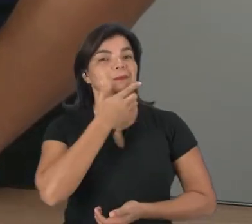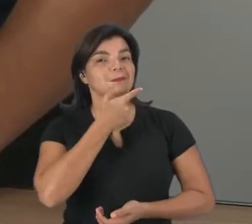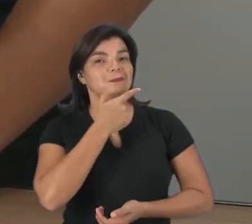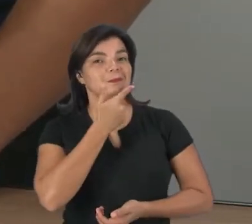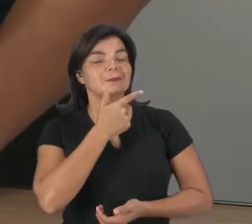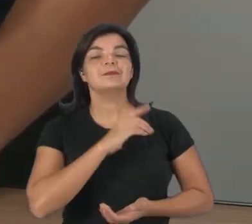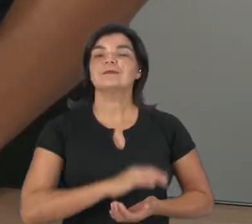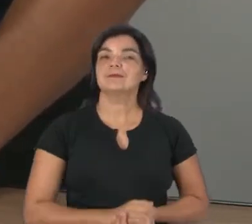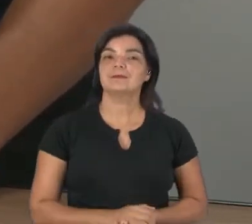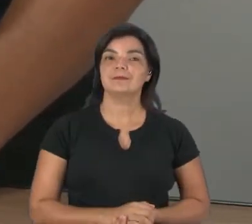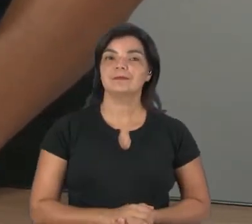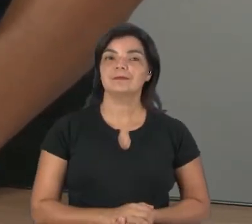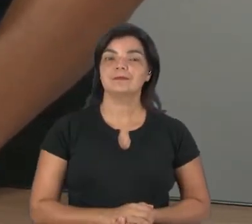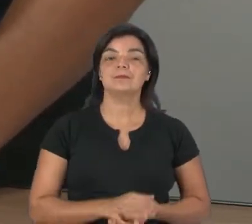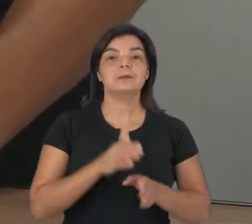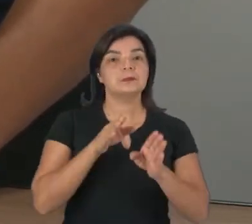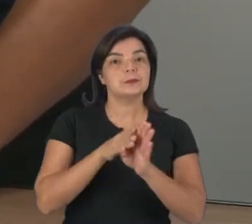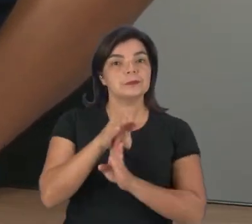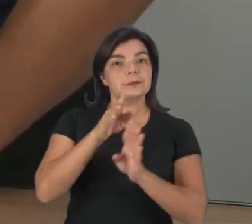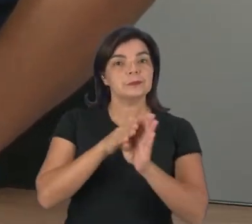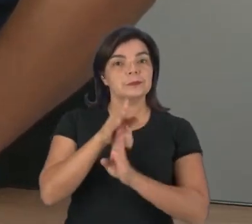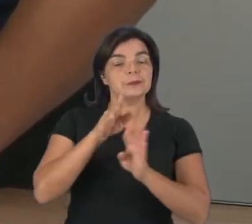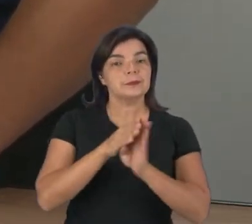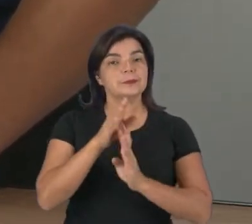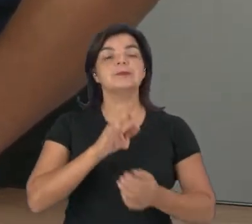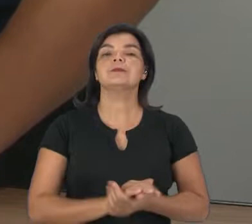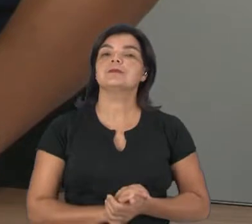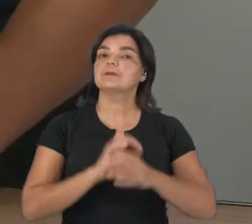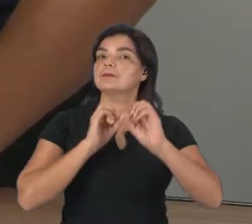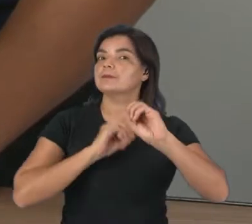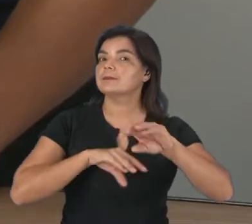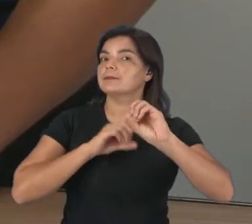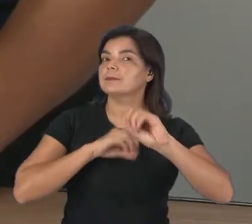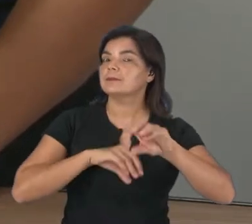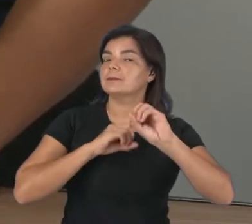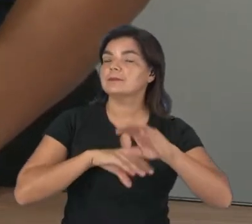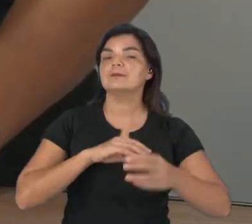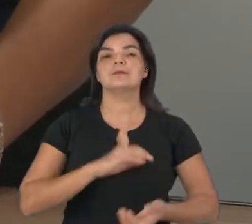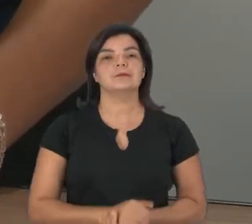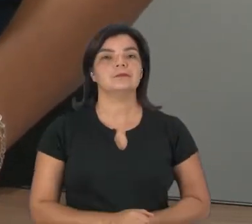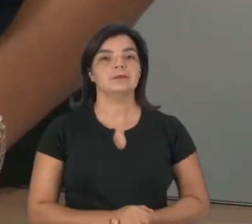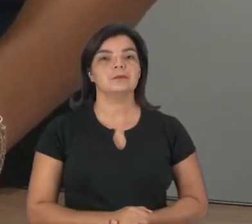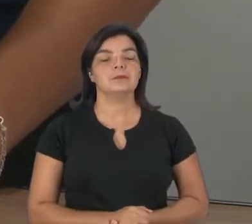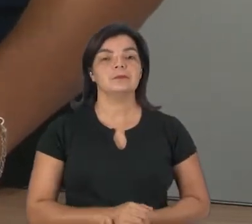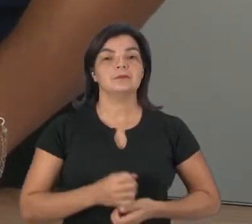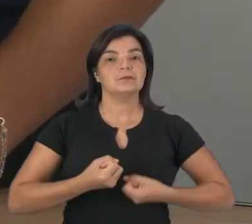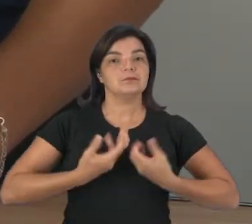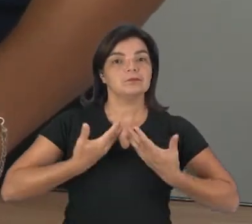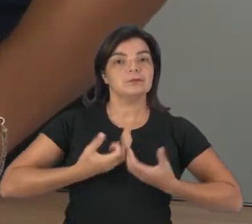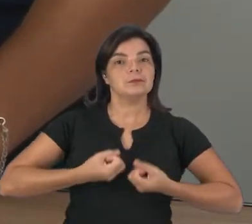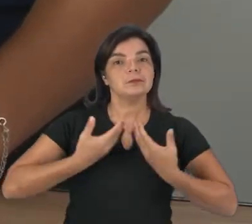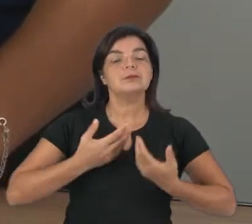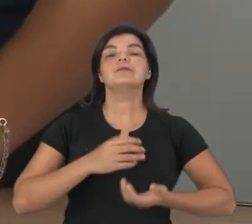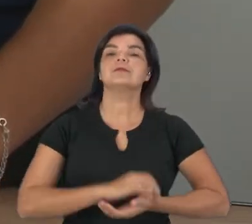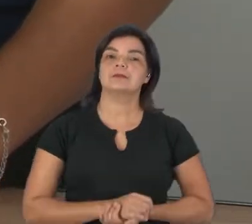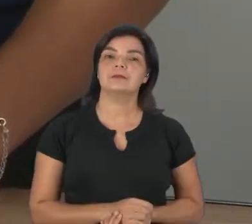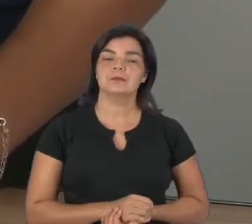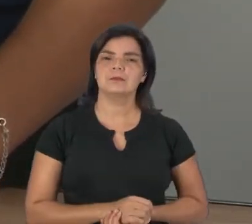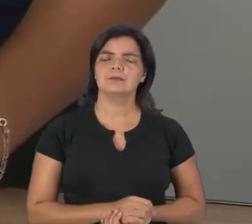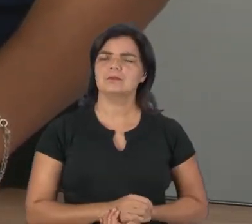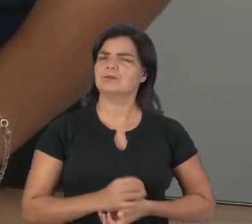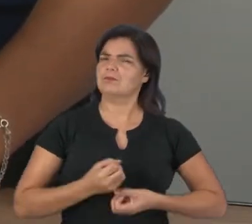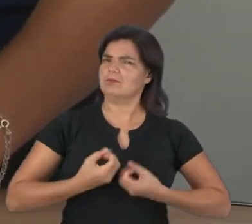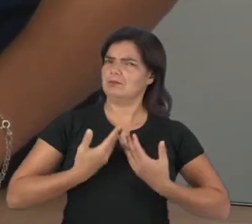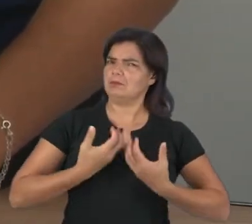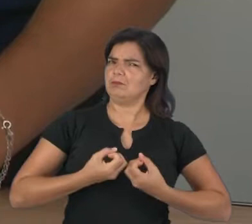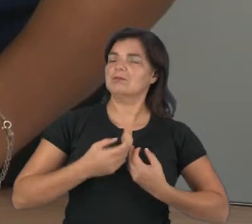divertir, para instruir, para ensinar, para expressar.